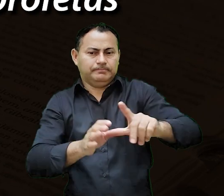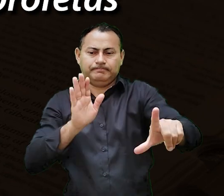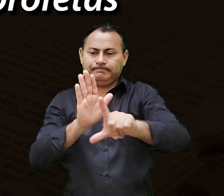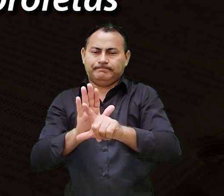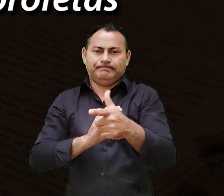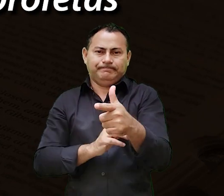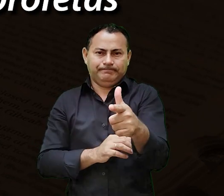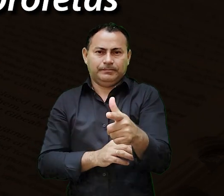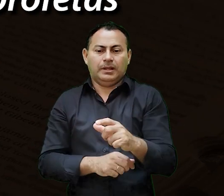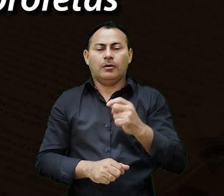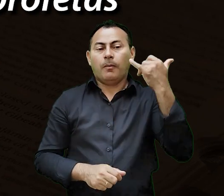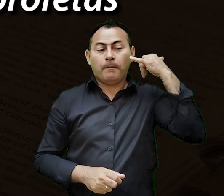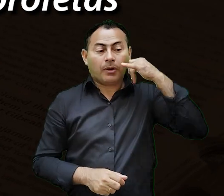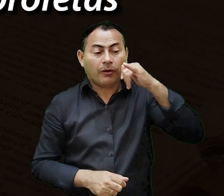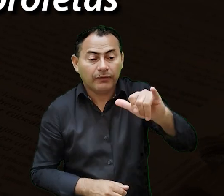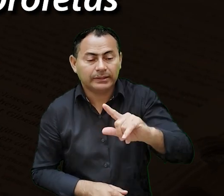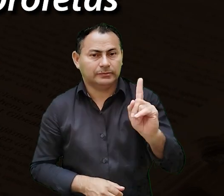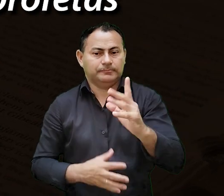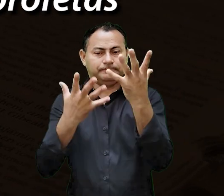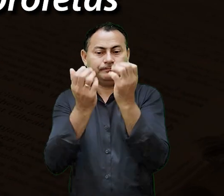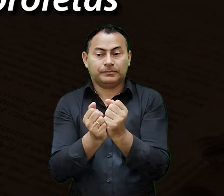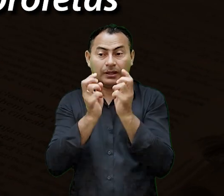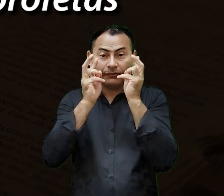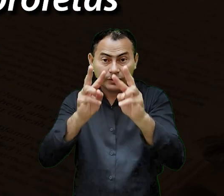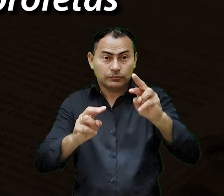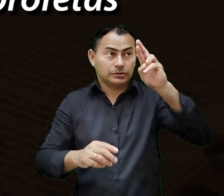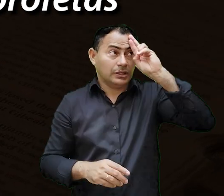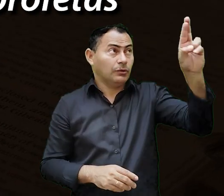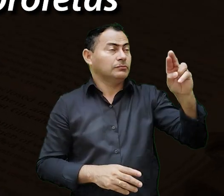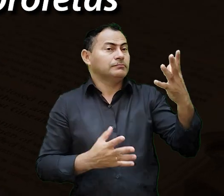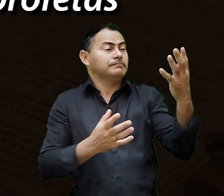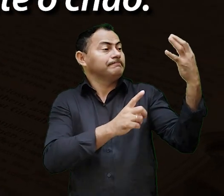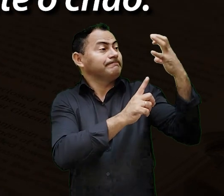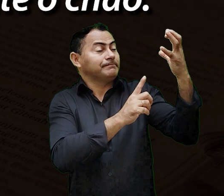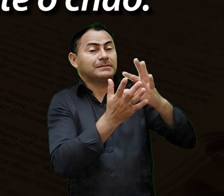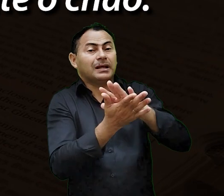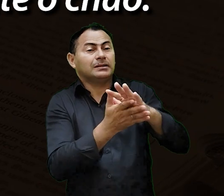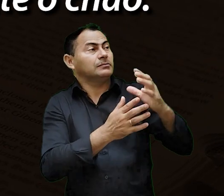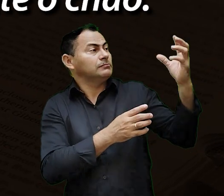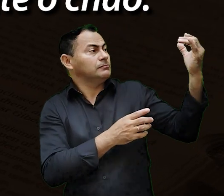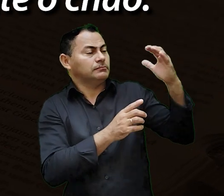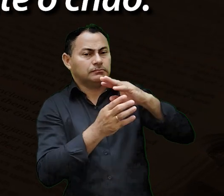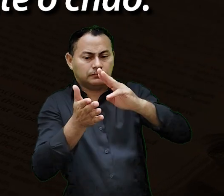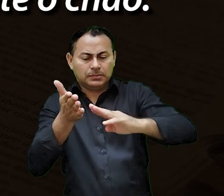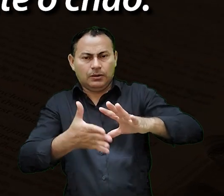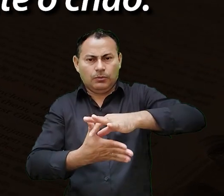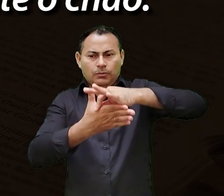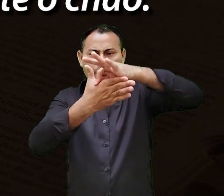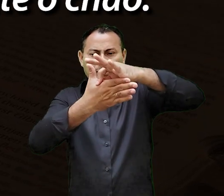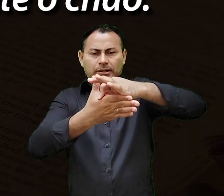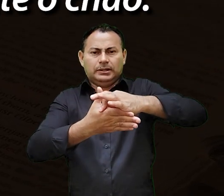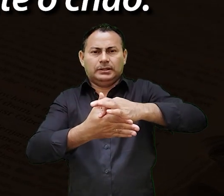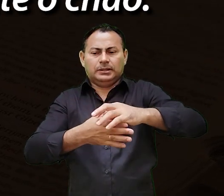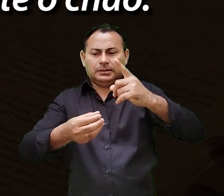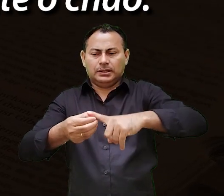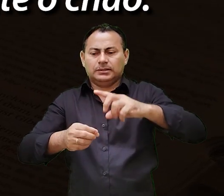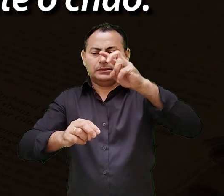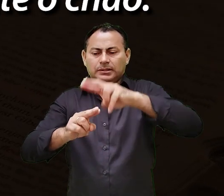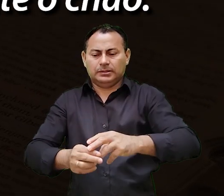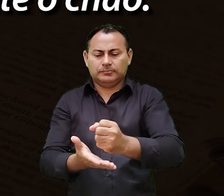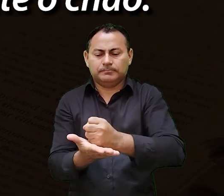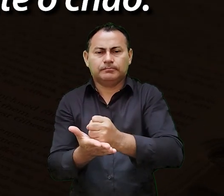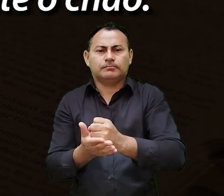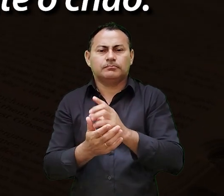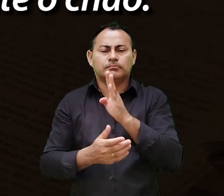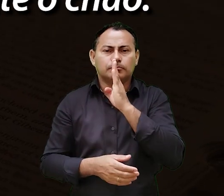já não existe. Seus profetas já não recebem visões do Senhor. Os líderes da cidade de Sião sentam-se no chão